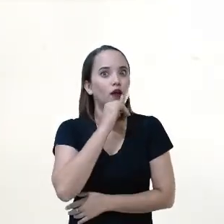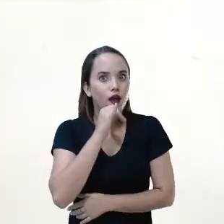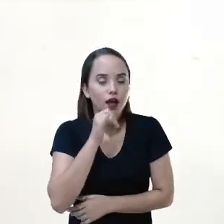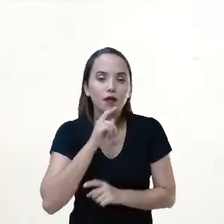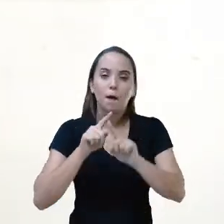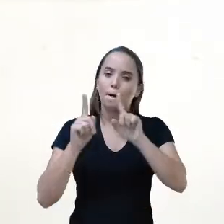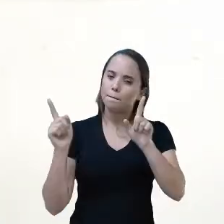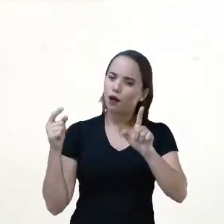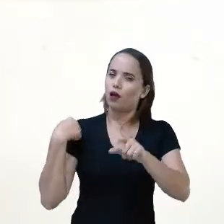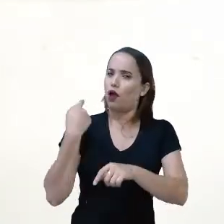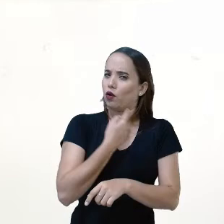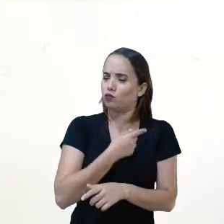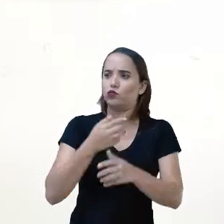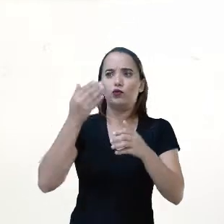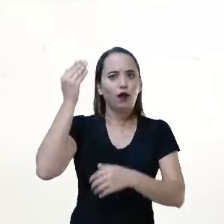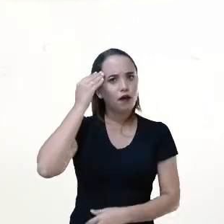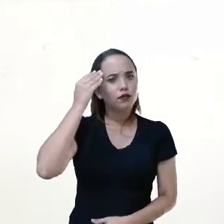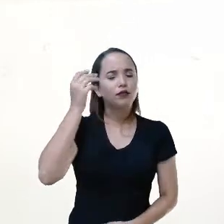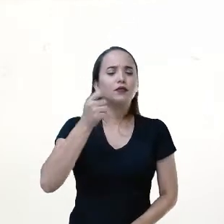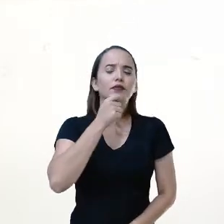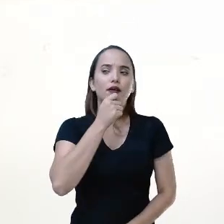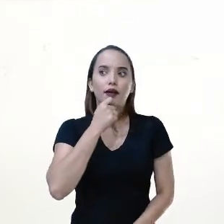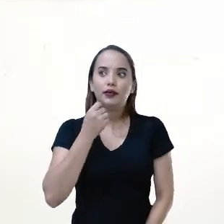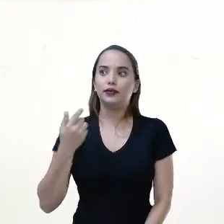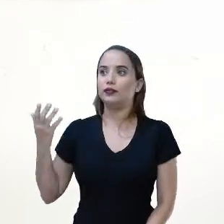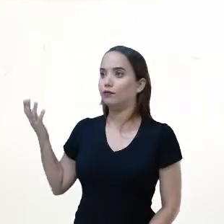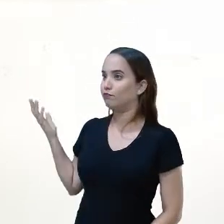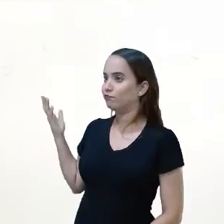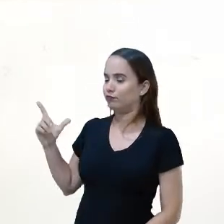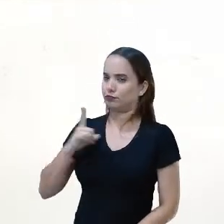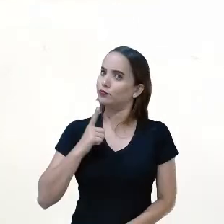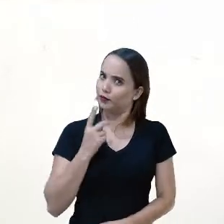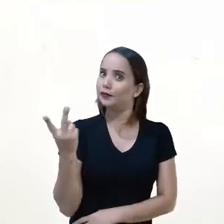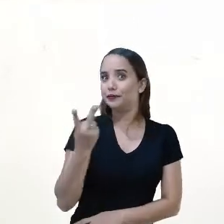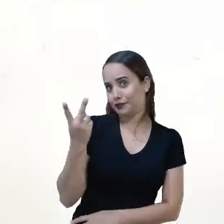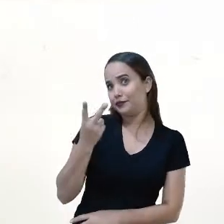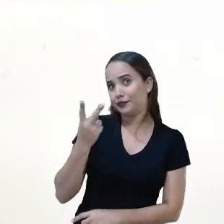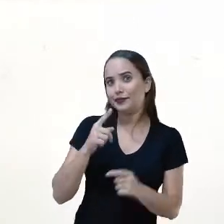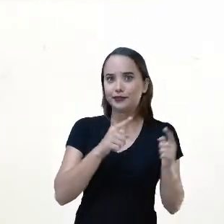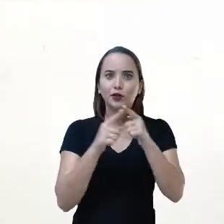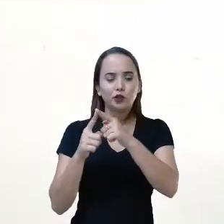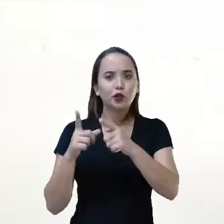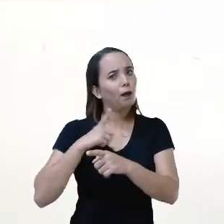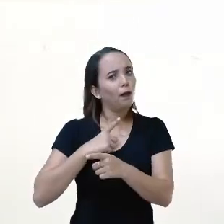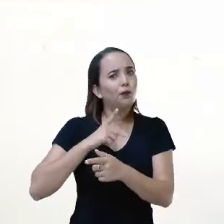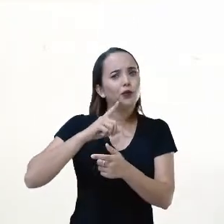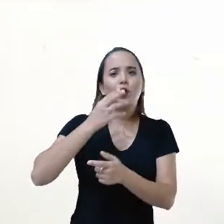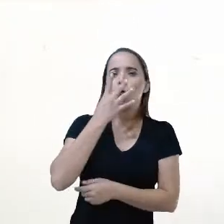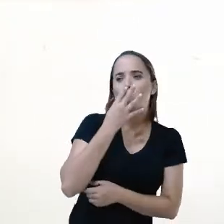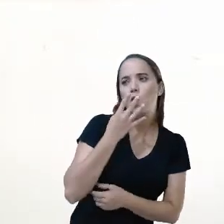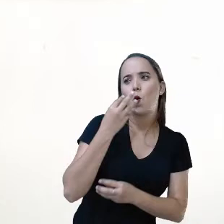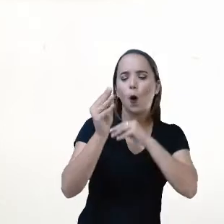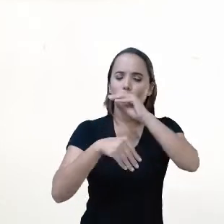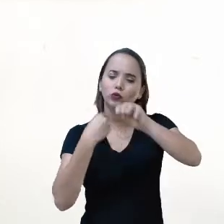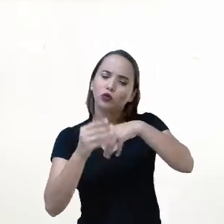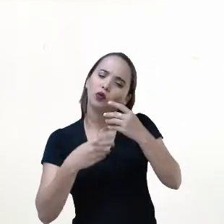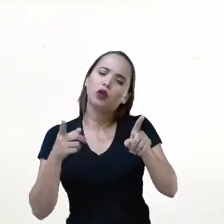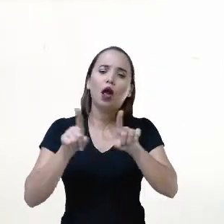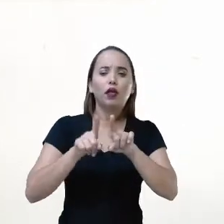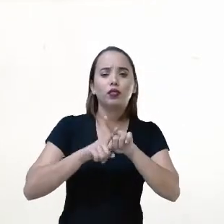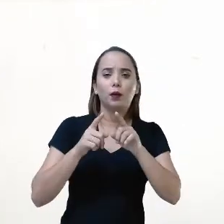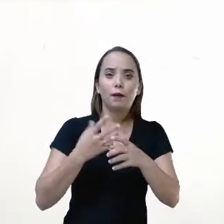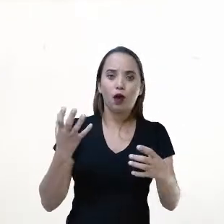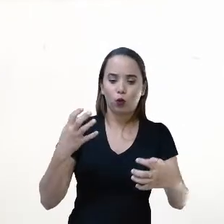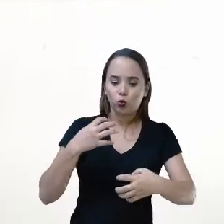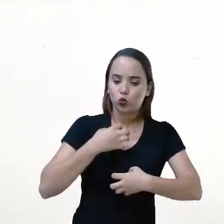aula. Então eu tenho um gráfico assim e assim a gente percebe as cores, as formas, os dados, a forma